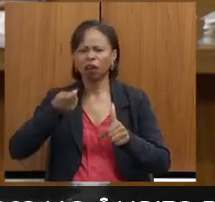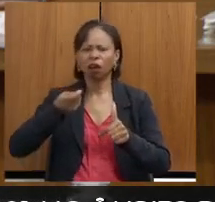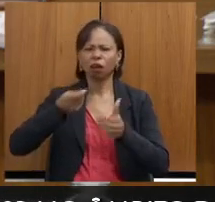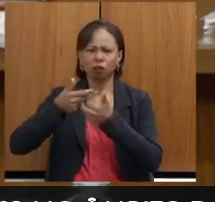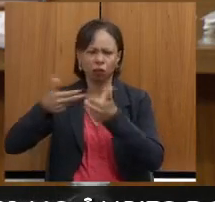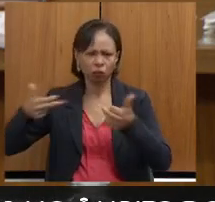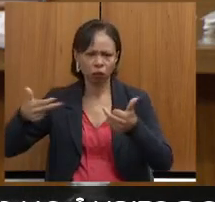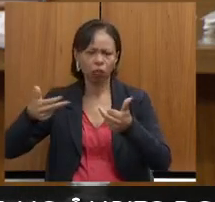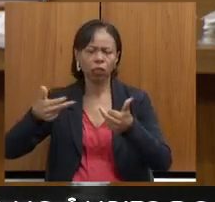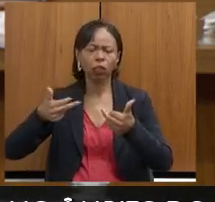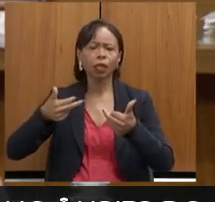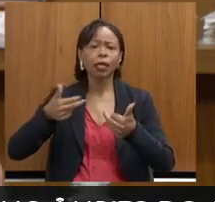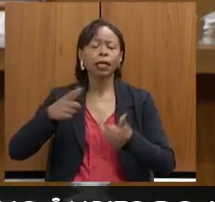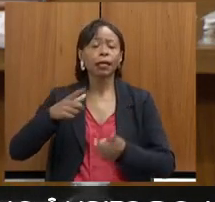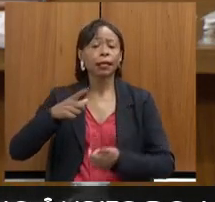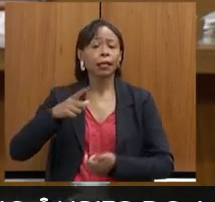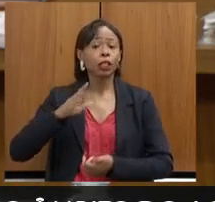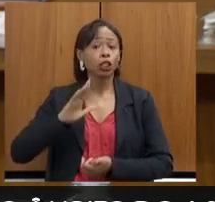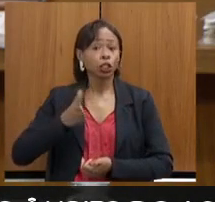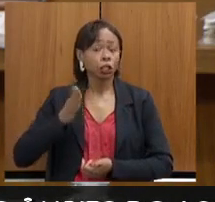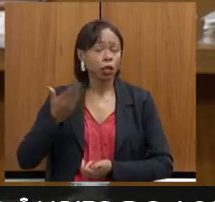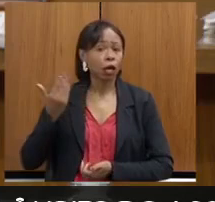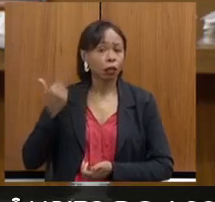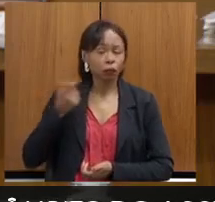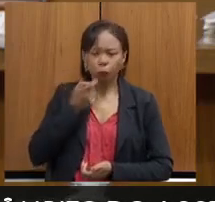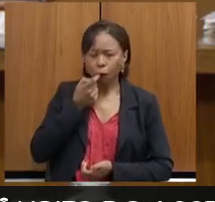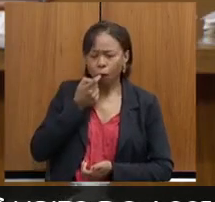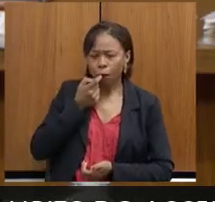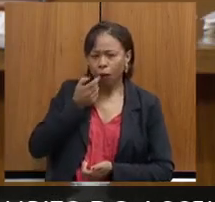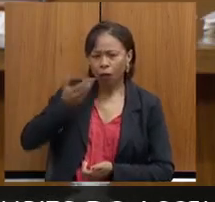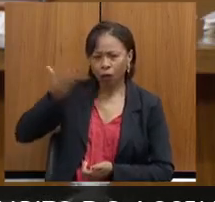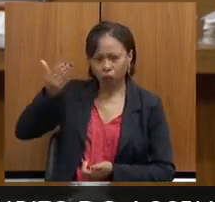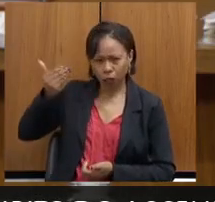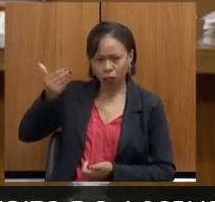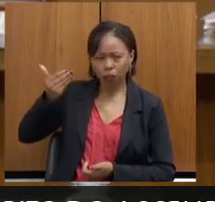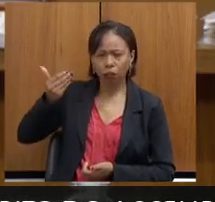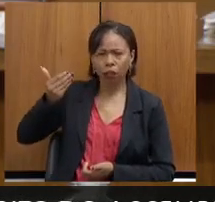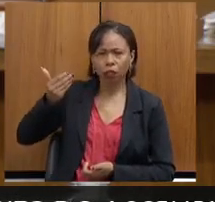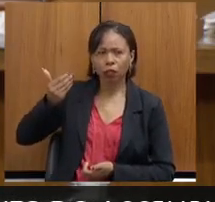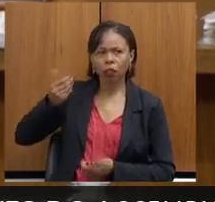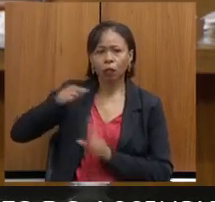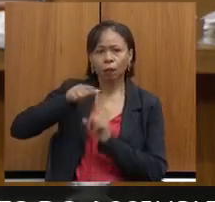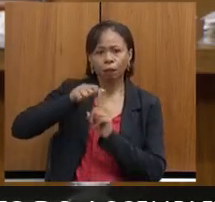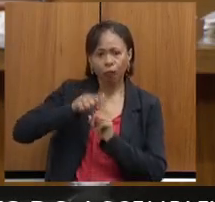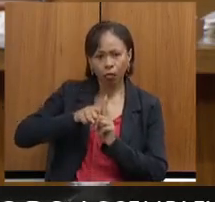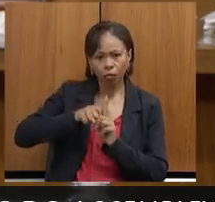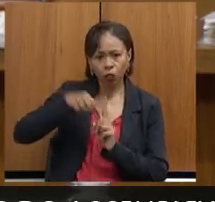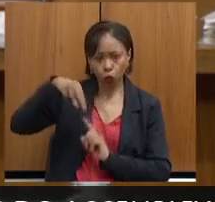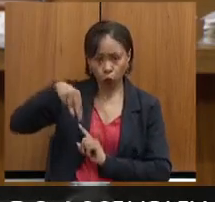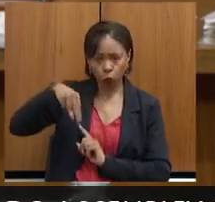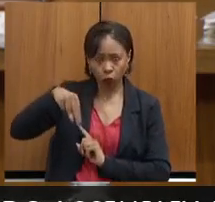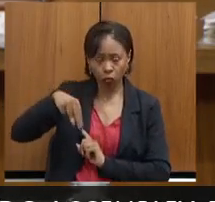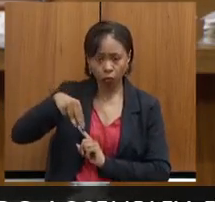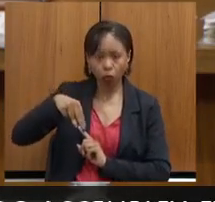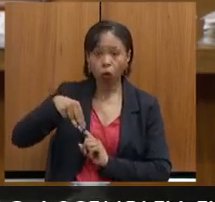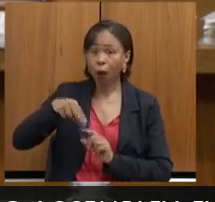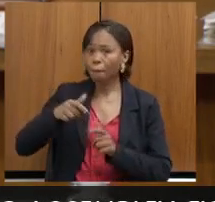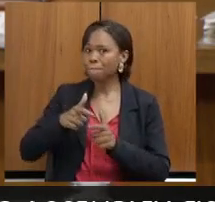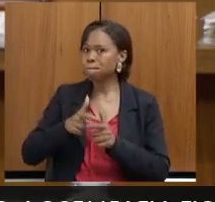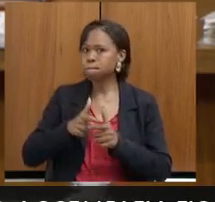dizer que nós tivemos agora recentemente no mês de novembro a maior